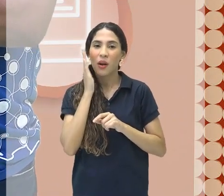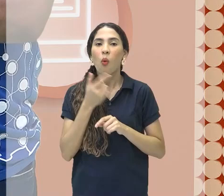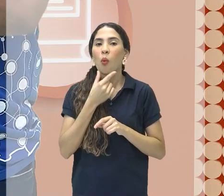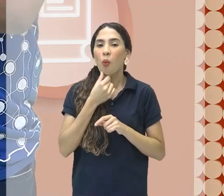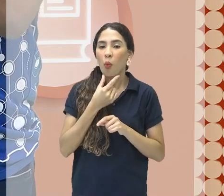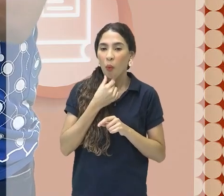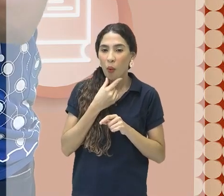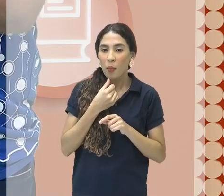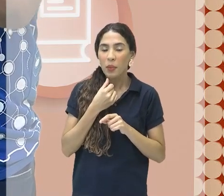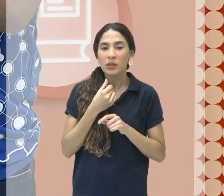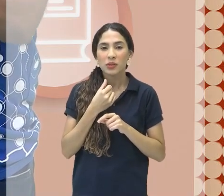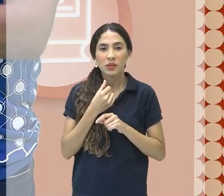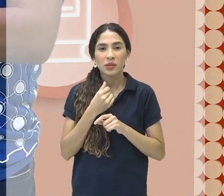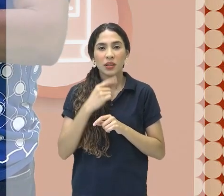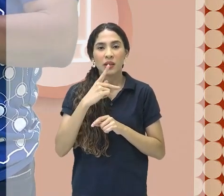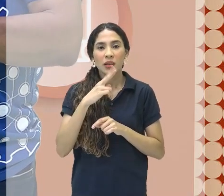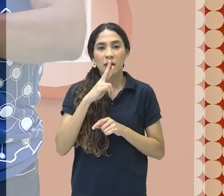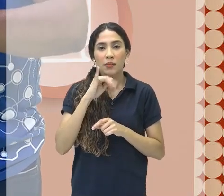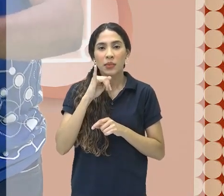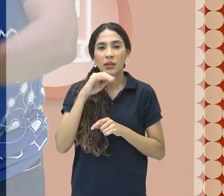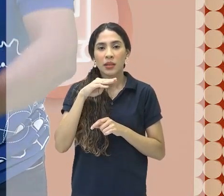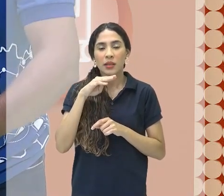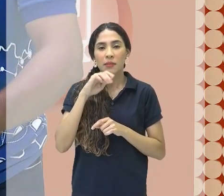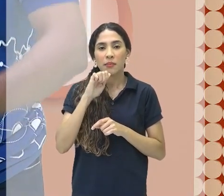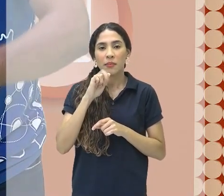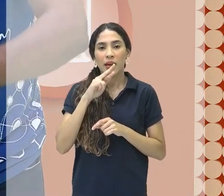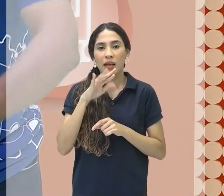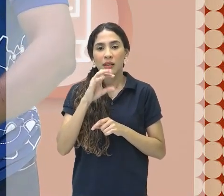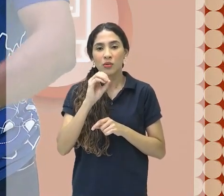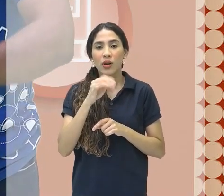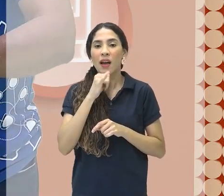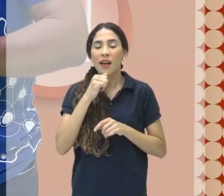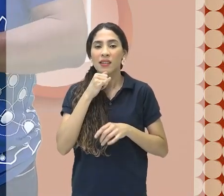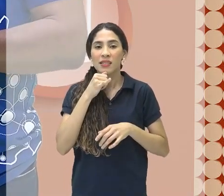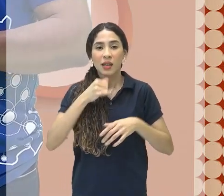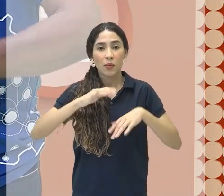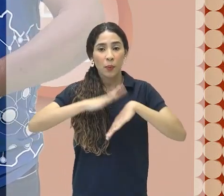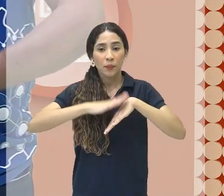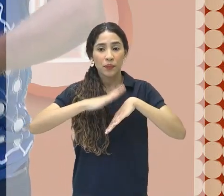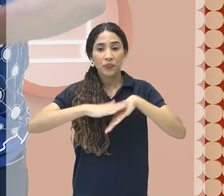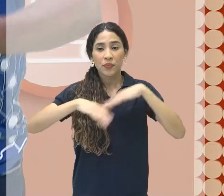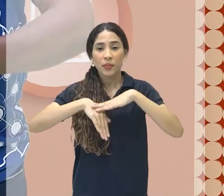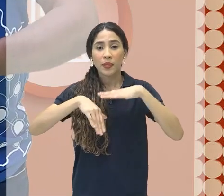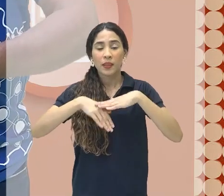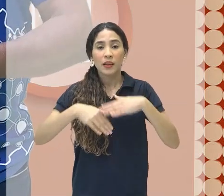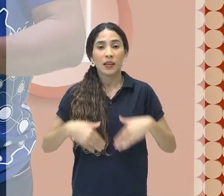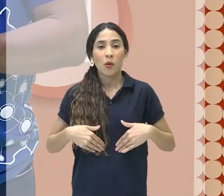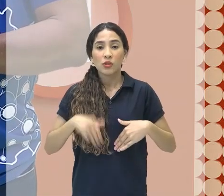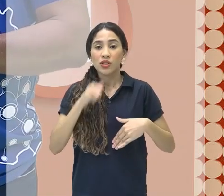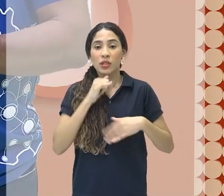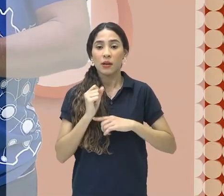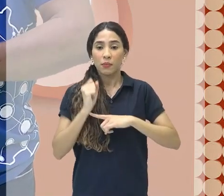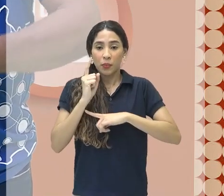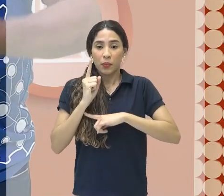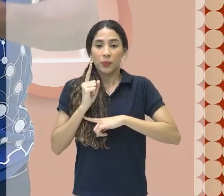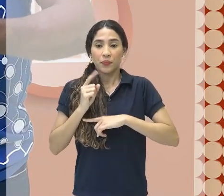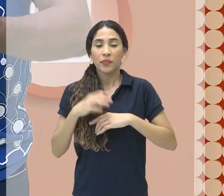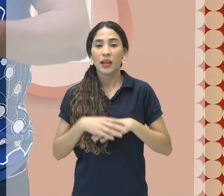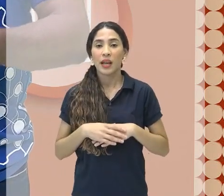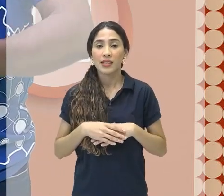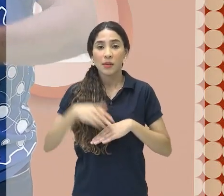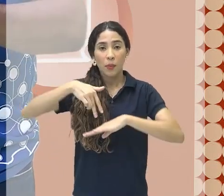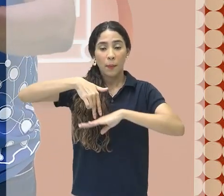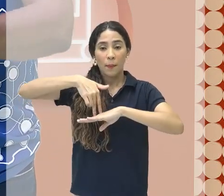homens, né, os homens primitivos, eles andavam, né, como não eram eretos, né? Não andavam em pé como